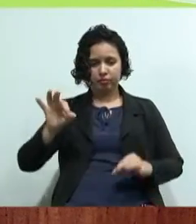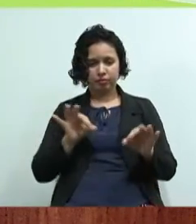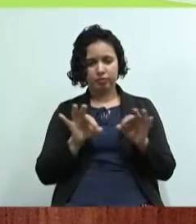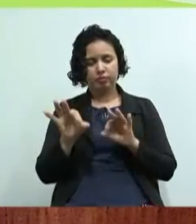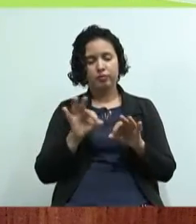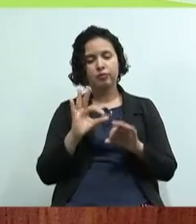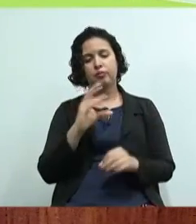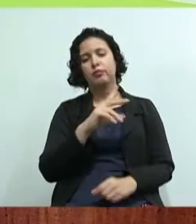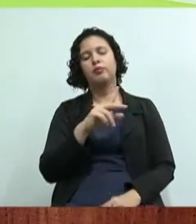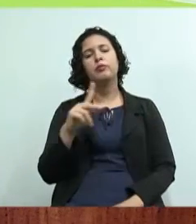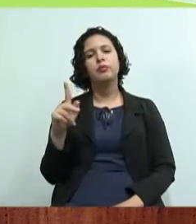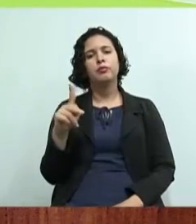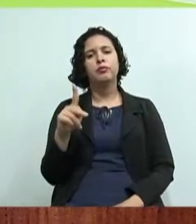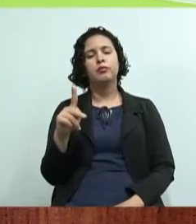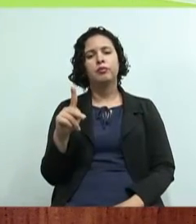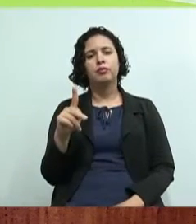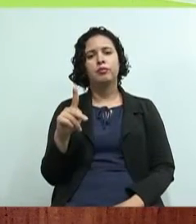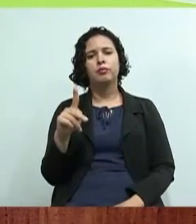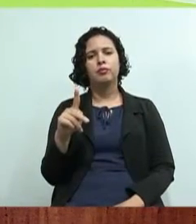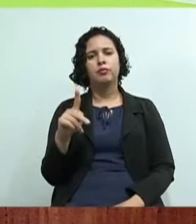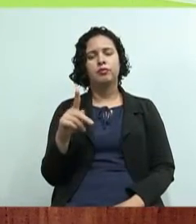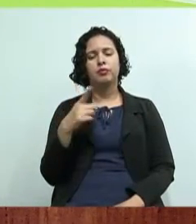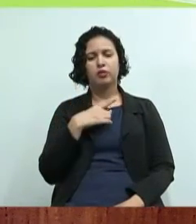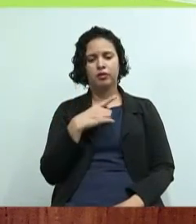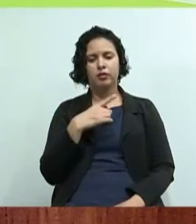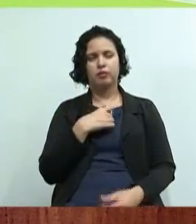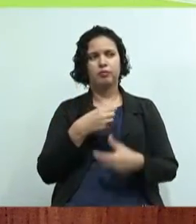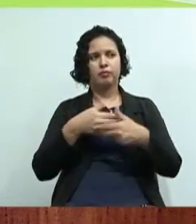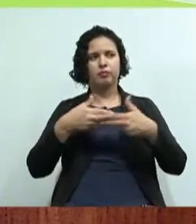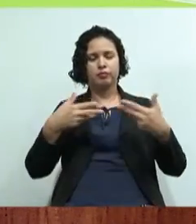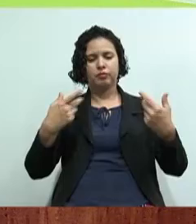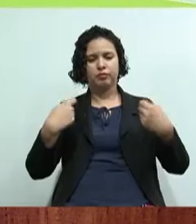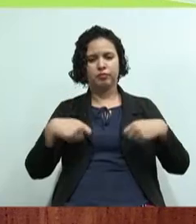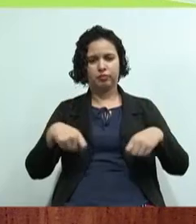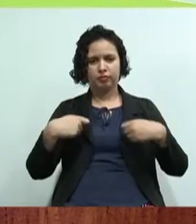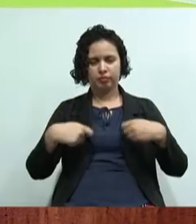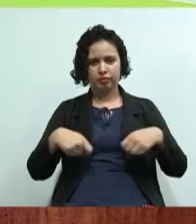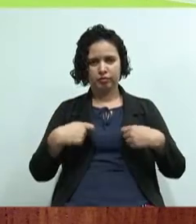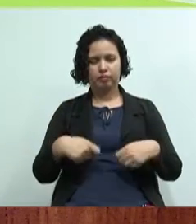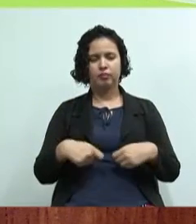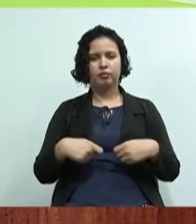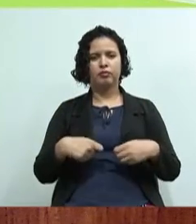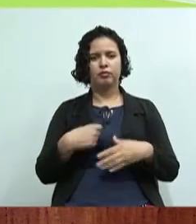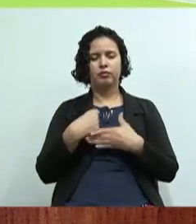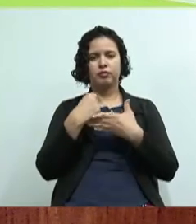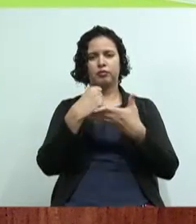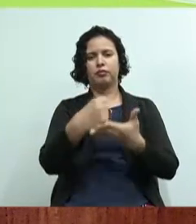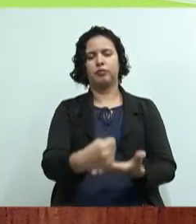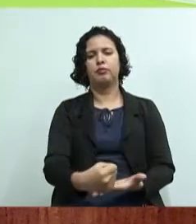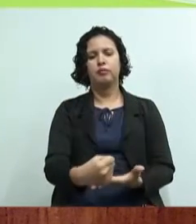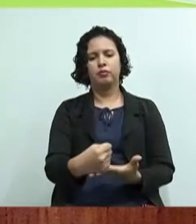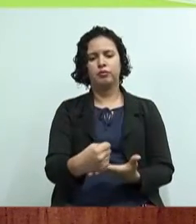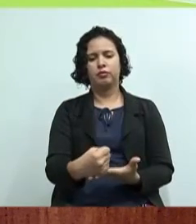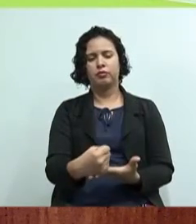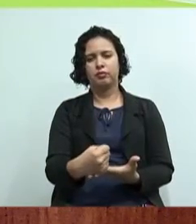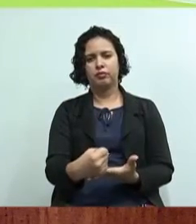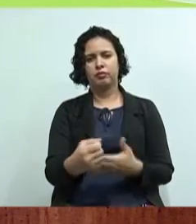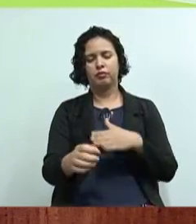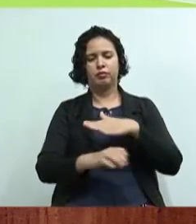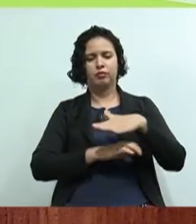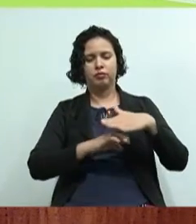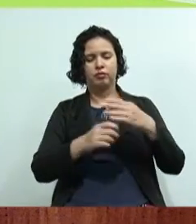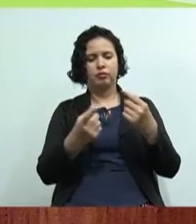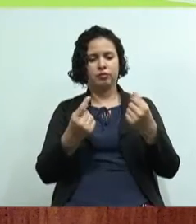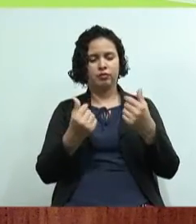essa cooperativa para que ela tenha os rendimentos necessários, né, para se tornar uma organização